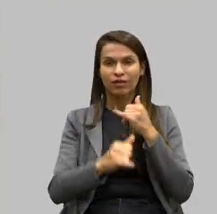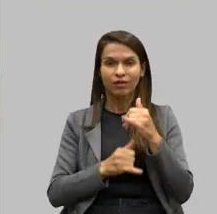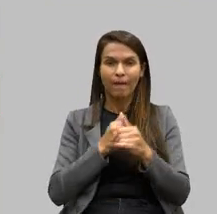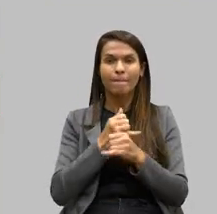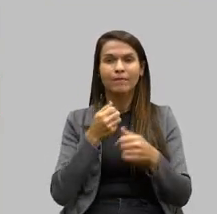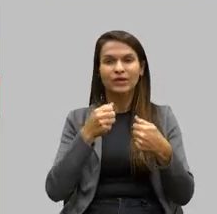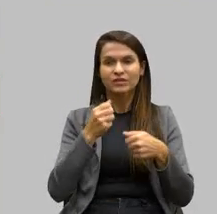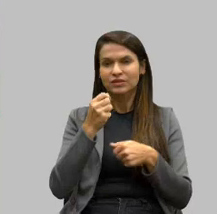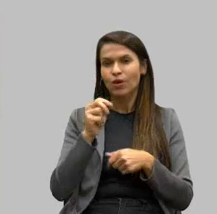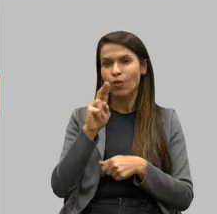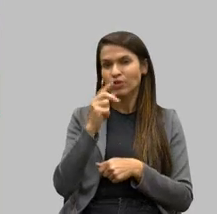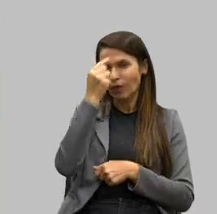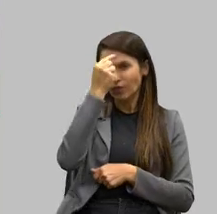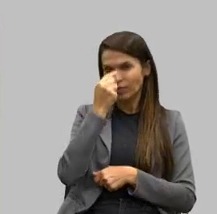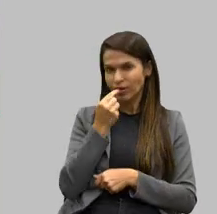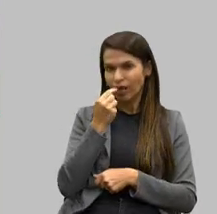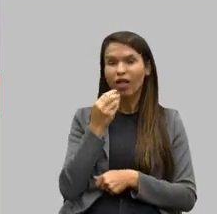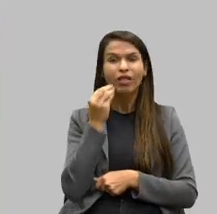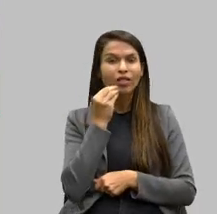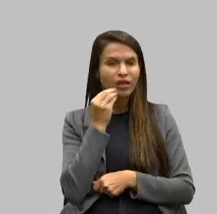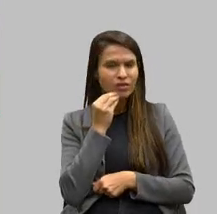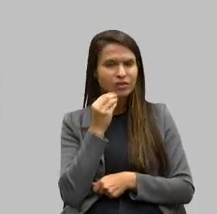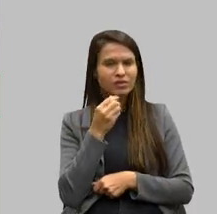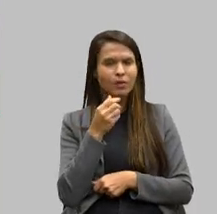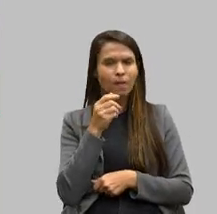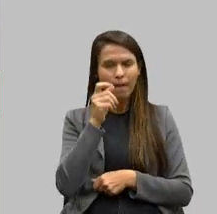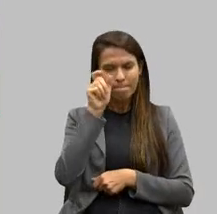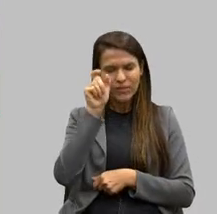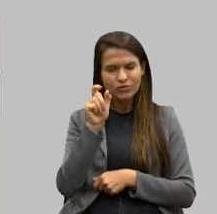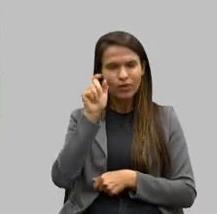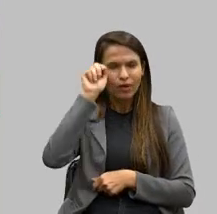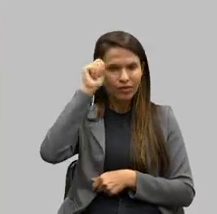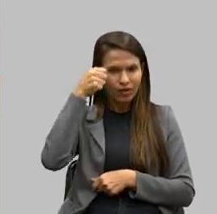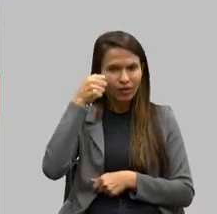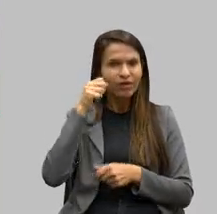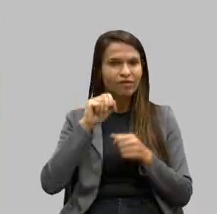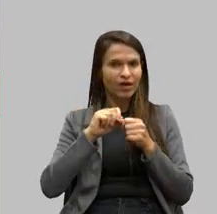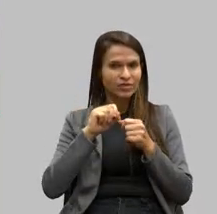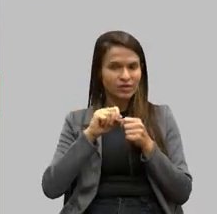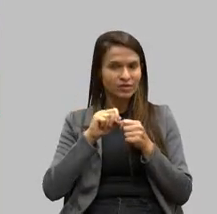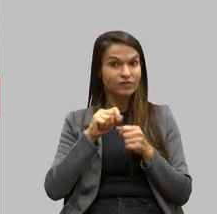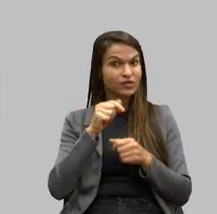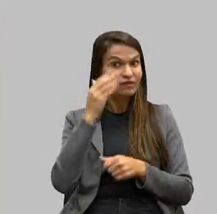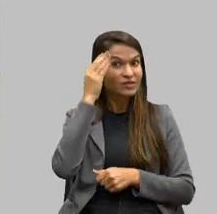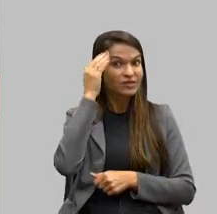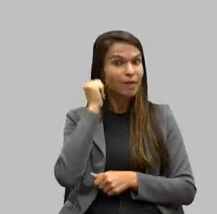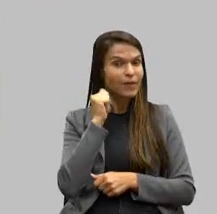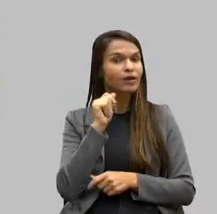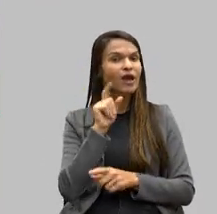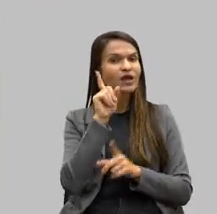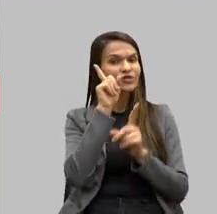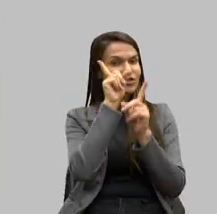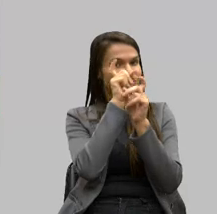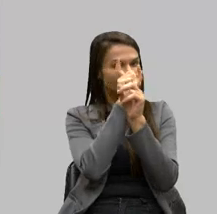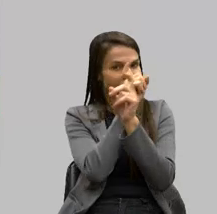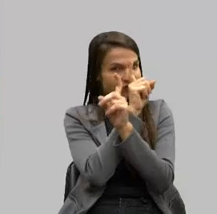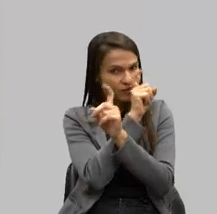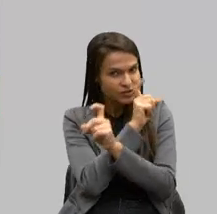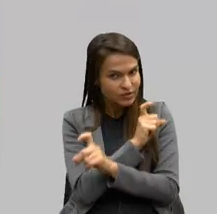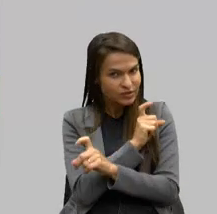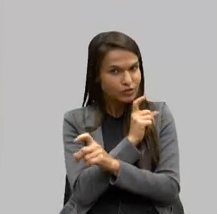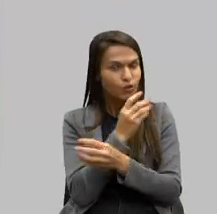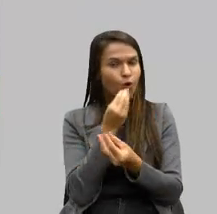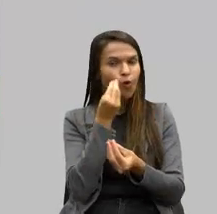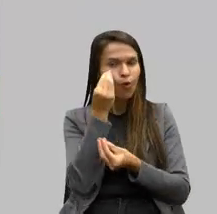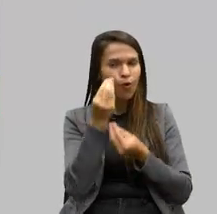tenta ser um homem negro e fazer isso e você vai saber como é difícil, como que os